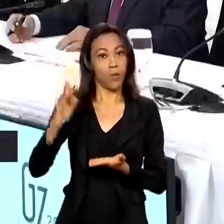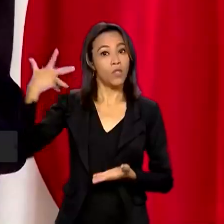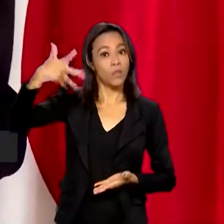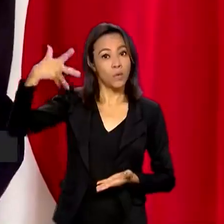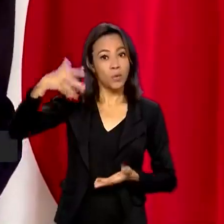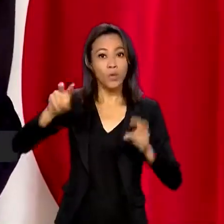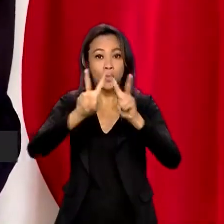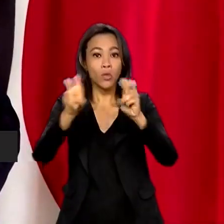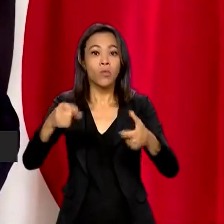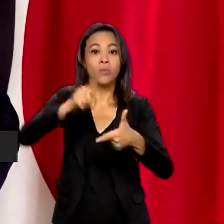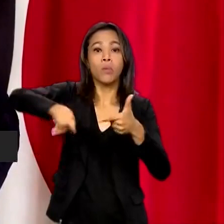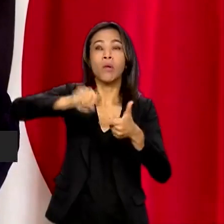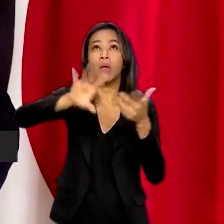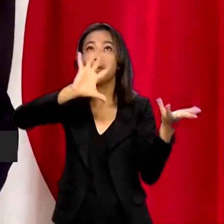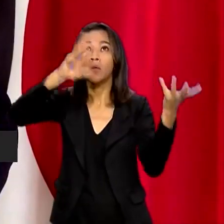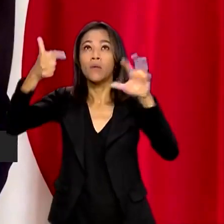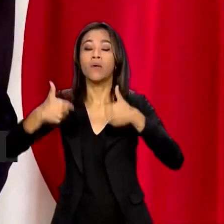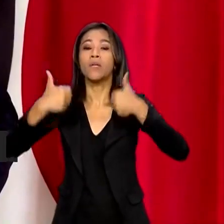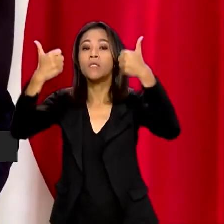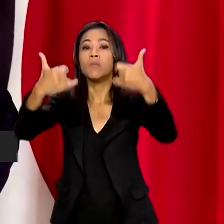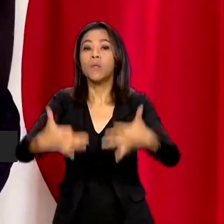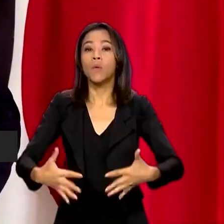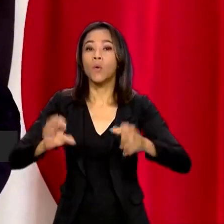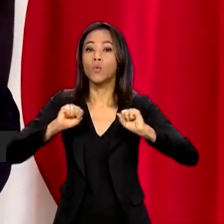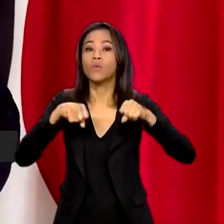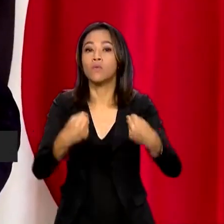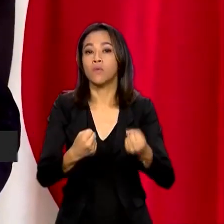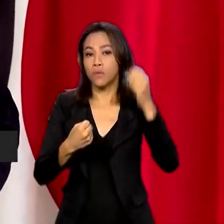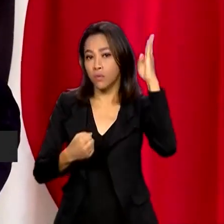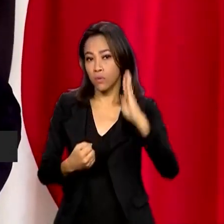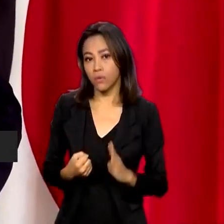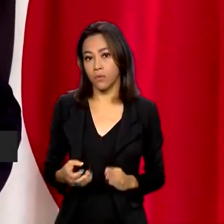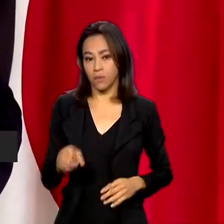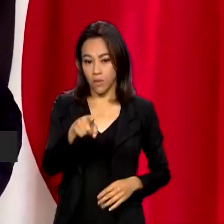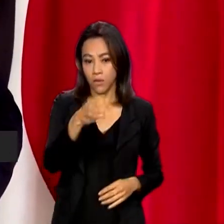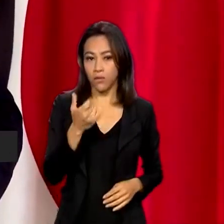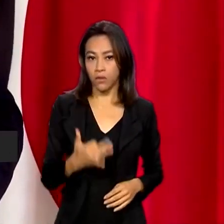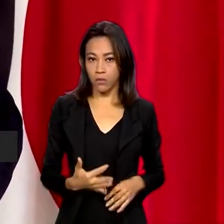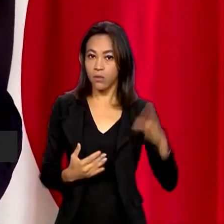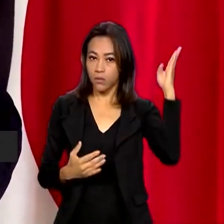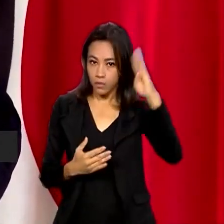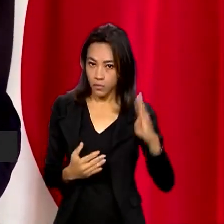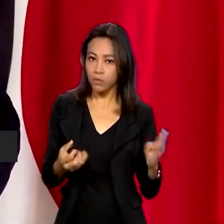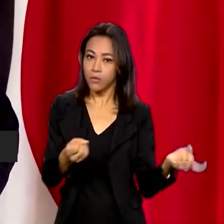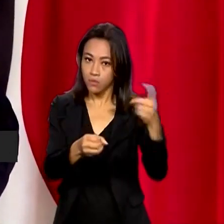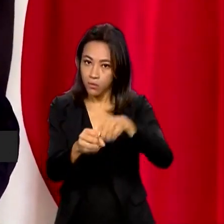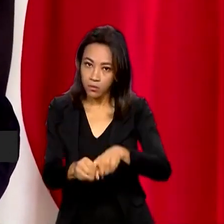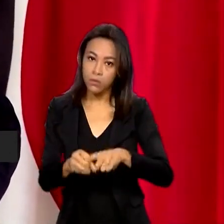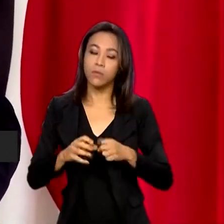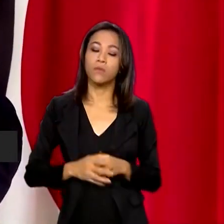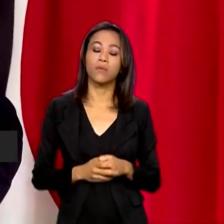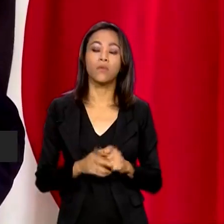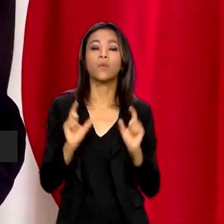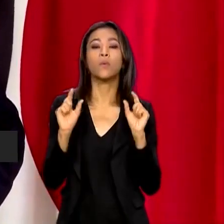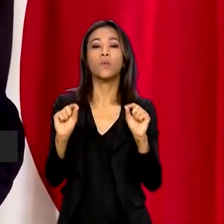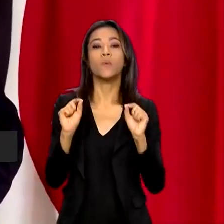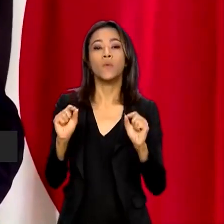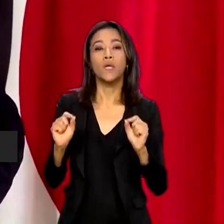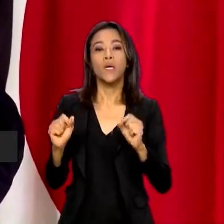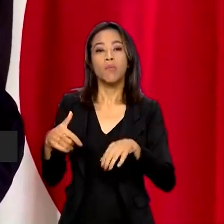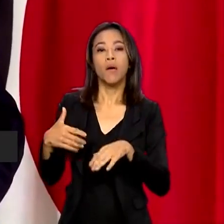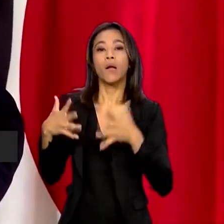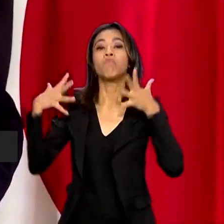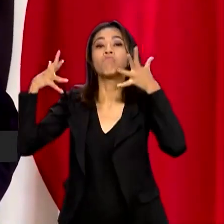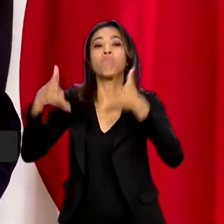e lembrou os esforços do Brasil nesse tema. O Brasil está de volta para fazer o jogo